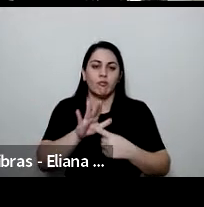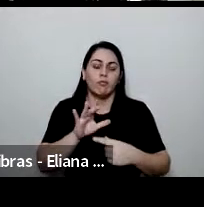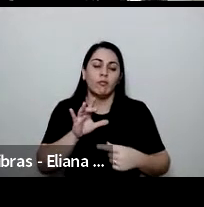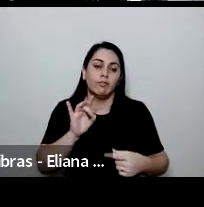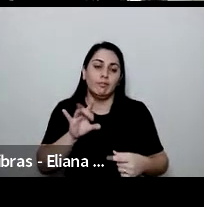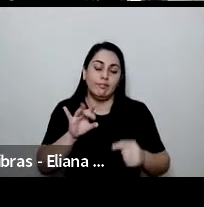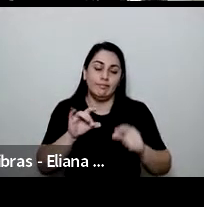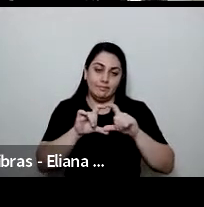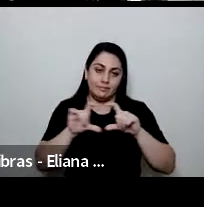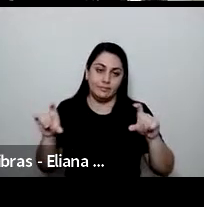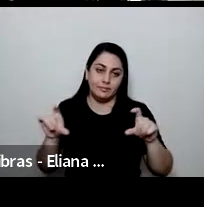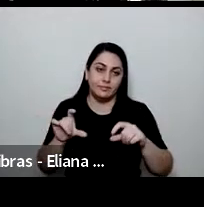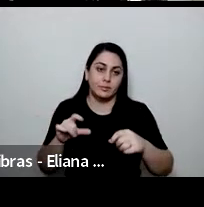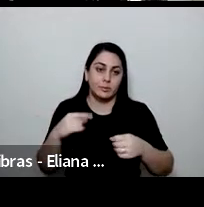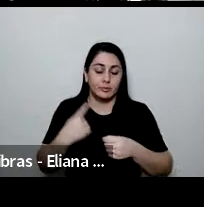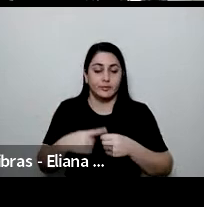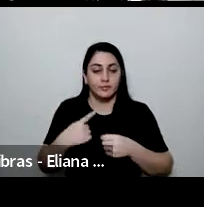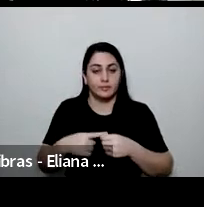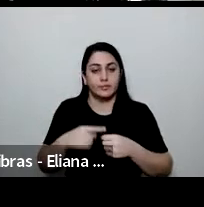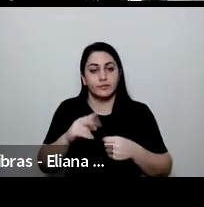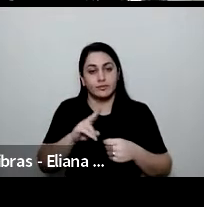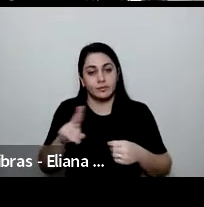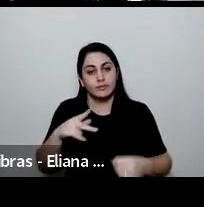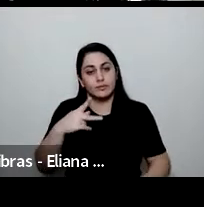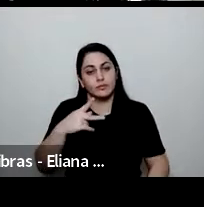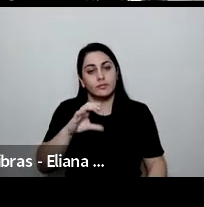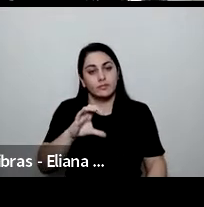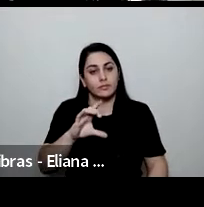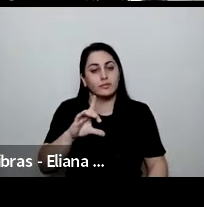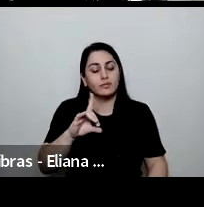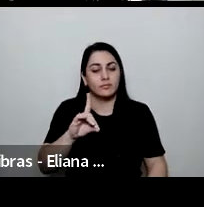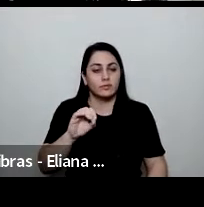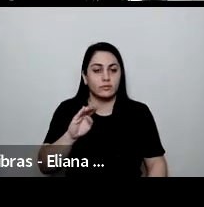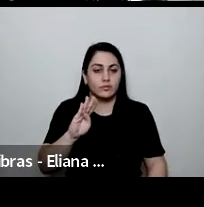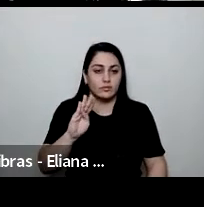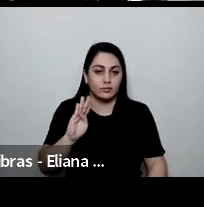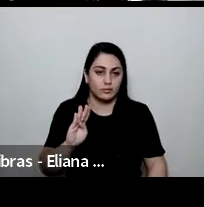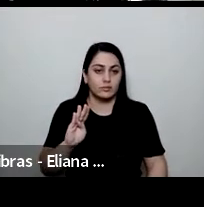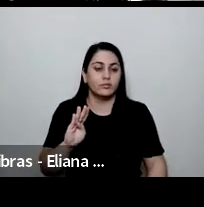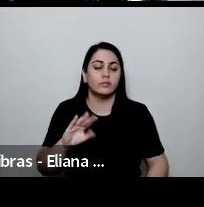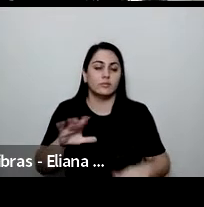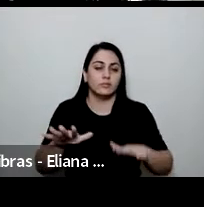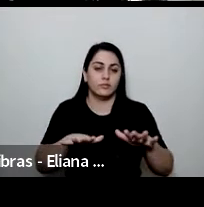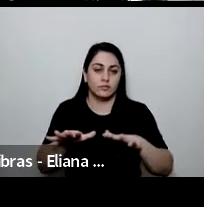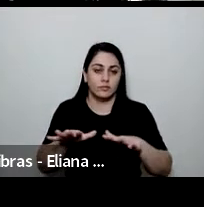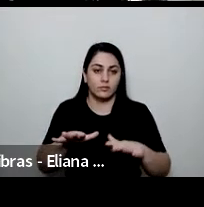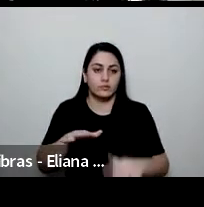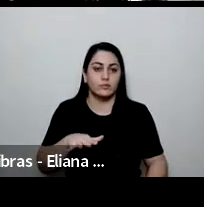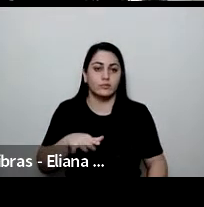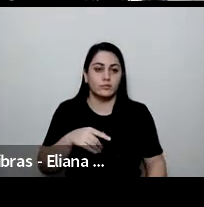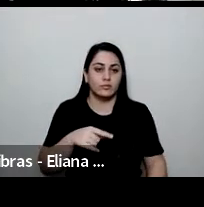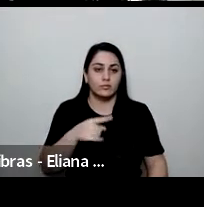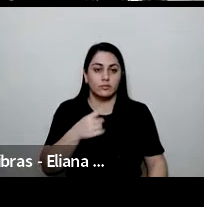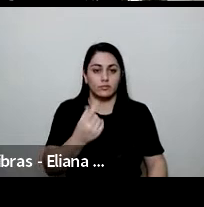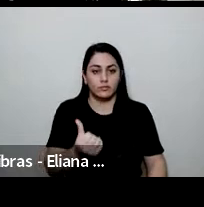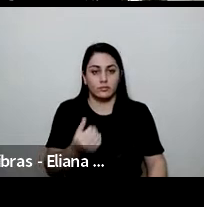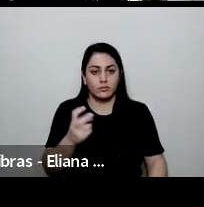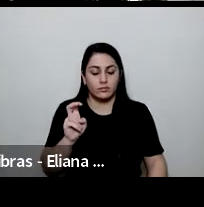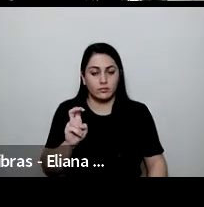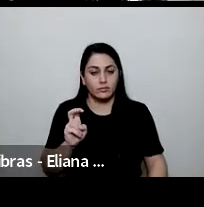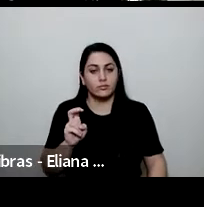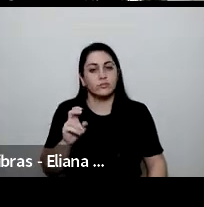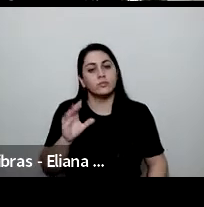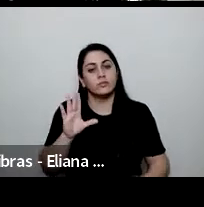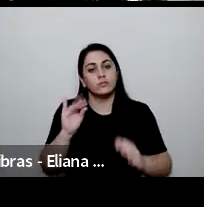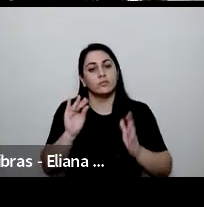seguinte inscrição Paço do Lumiar e seguro e movimento 65 eu falei disso a utilização de